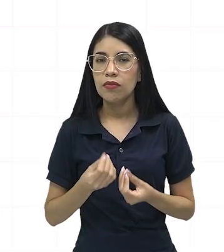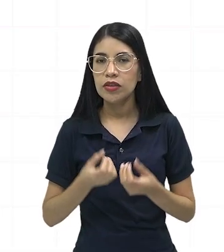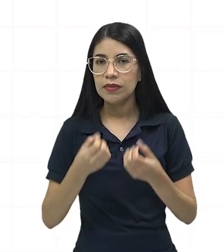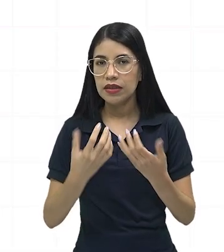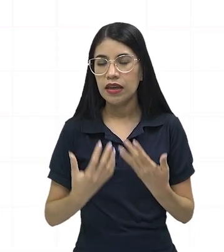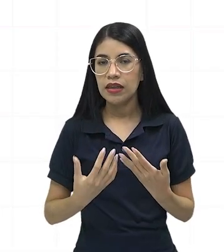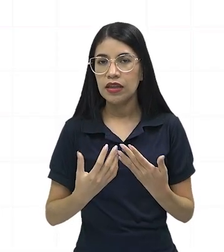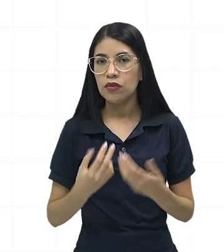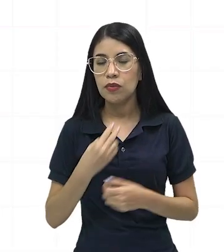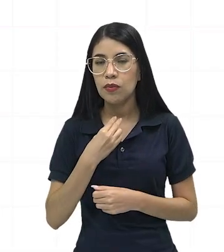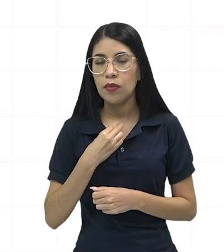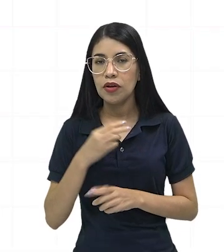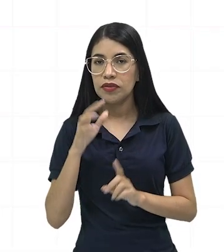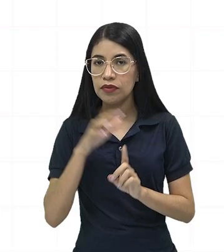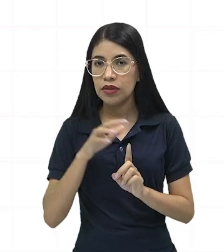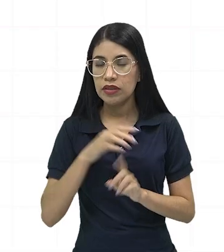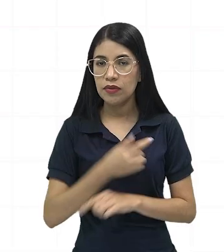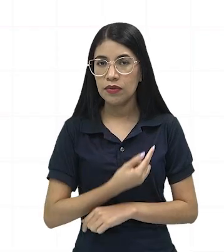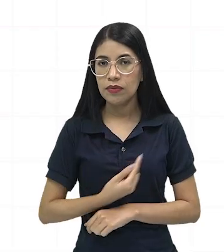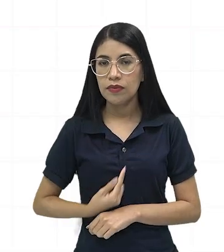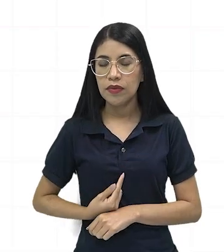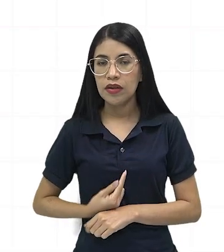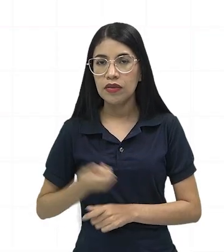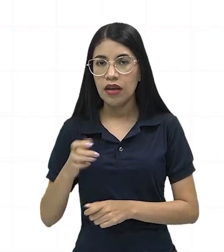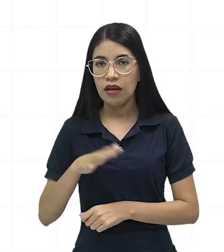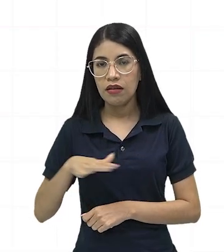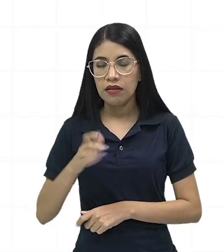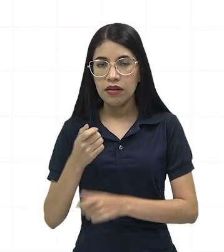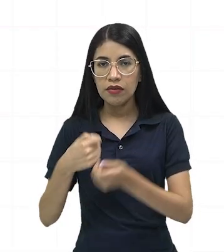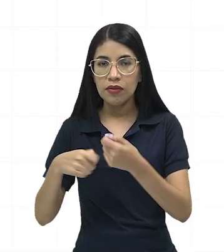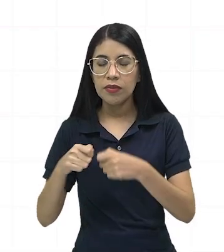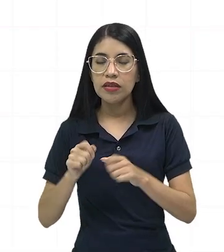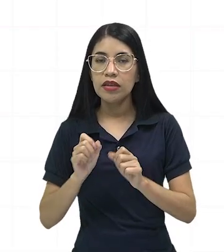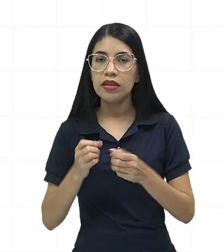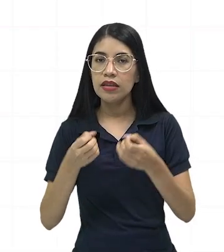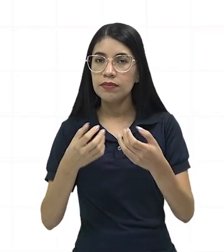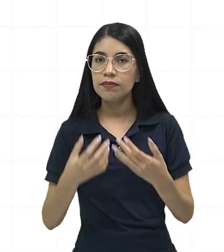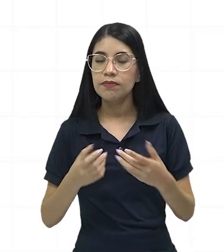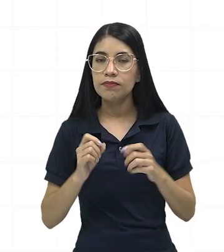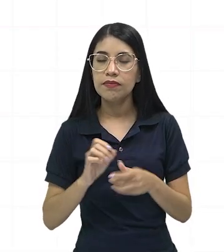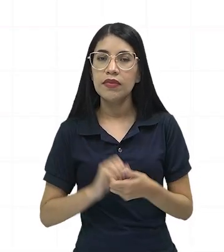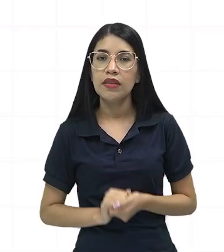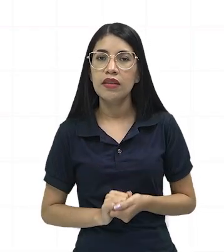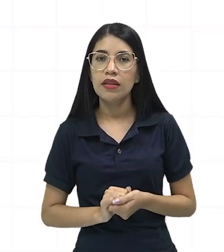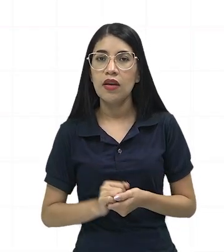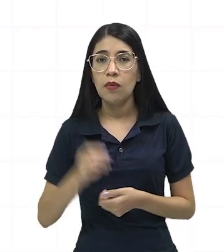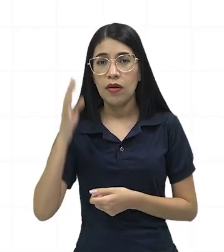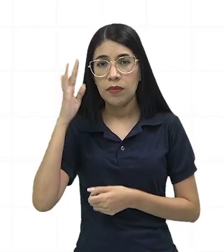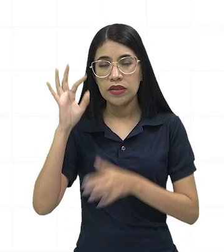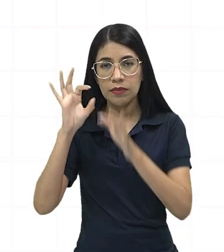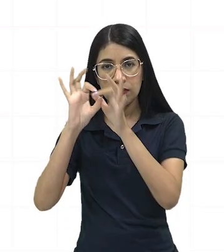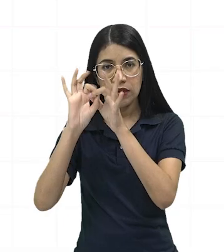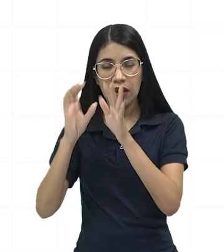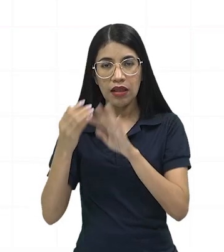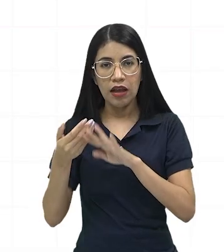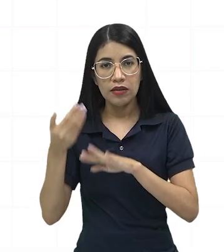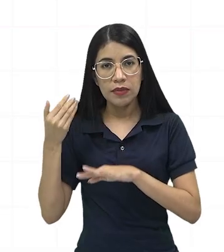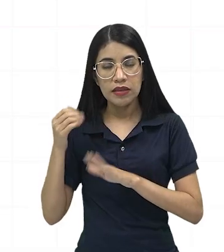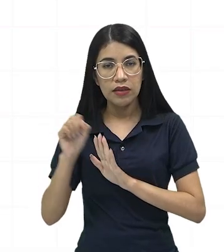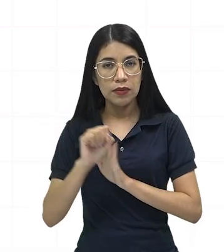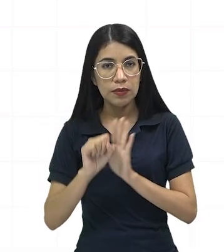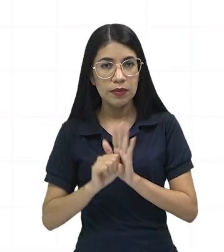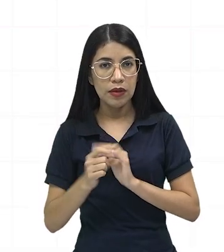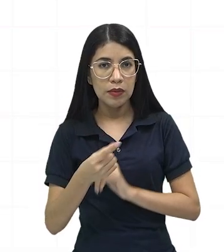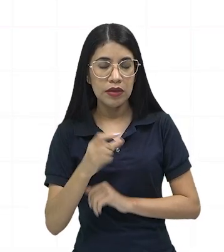do Estado na economia, estamos falando, é claro, né, de um pensamento liberal do século XVIII, na época